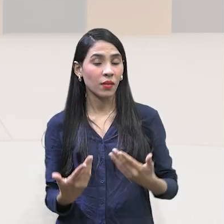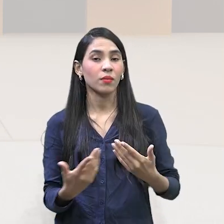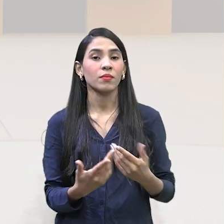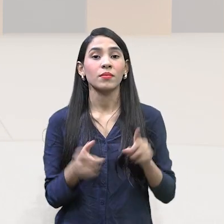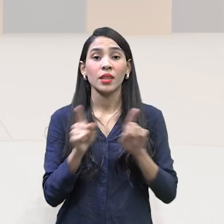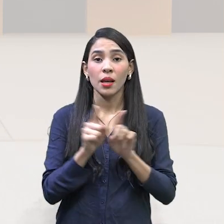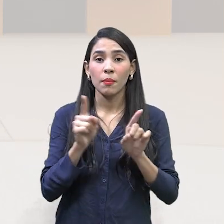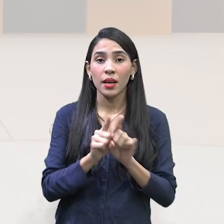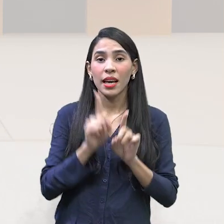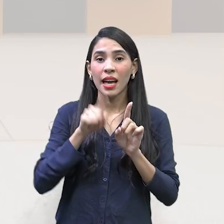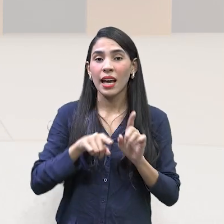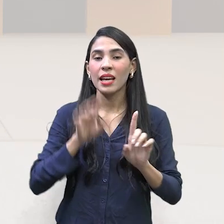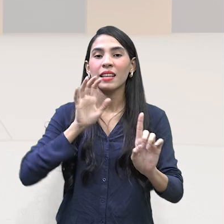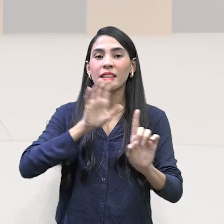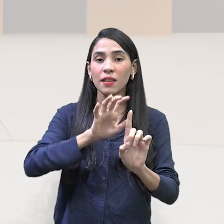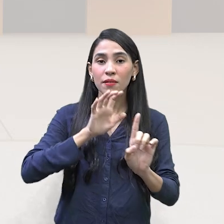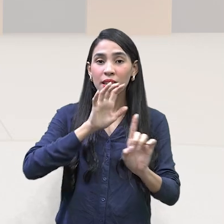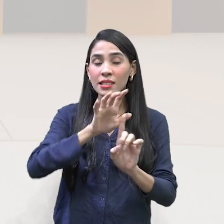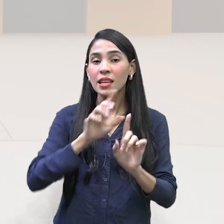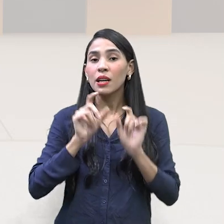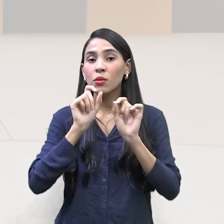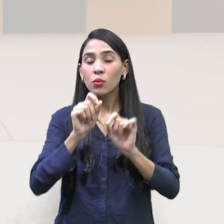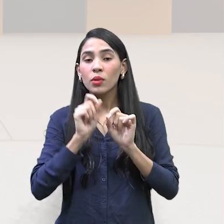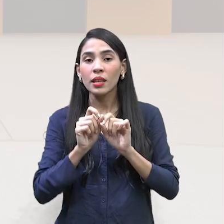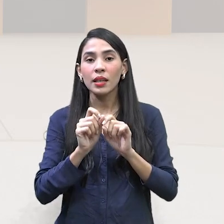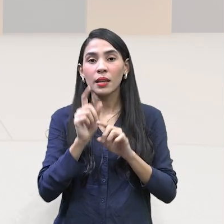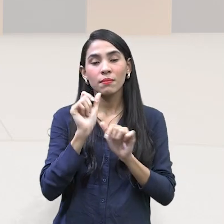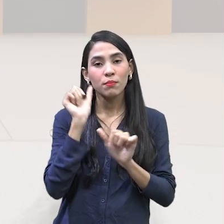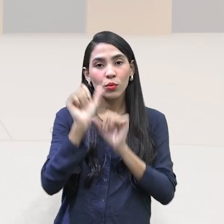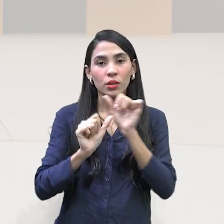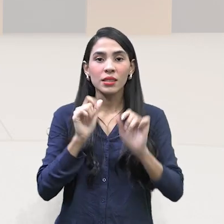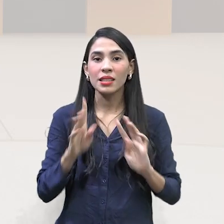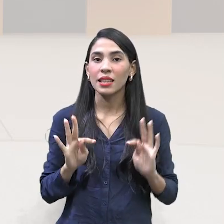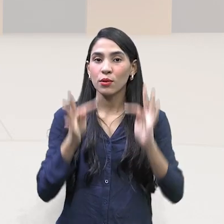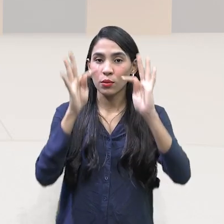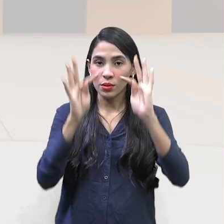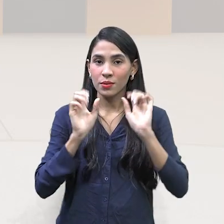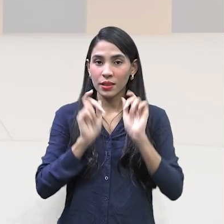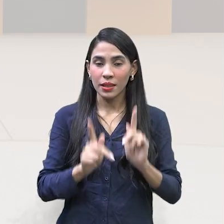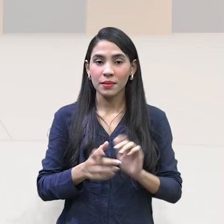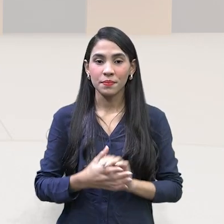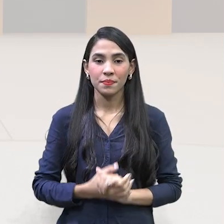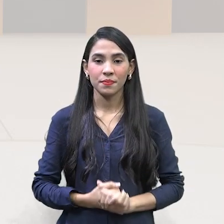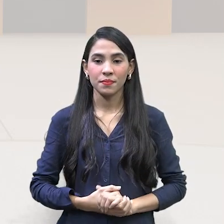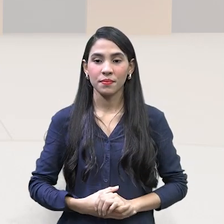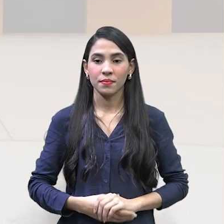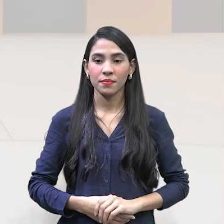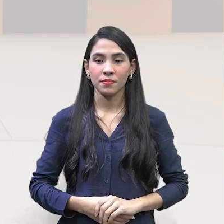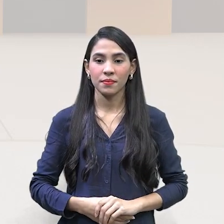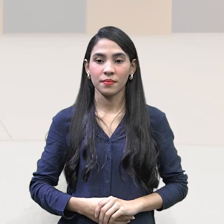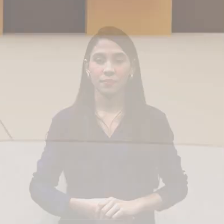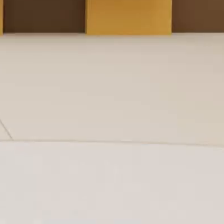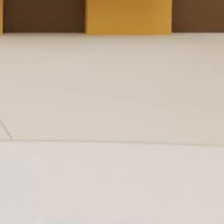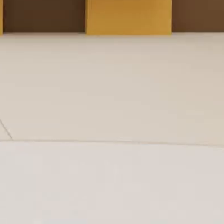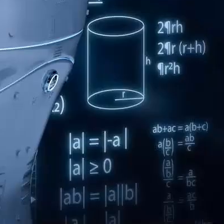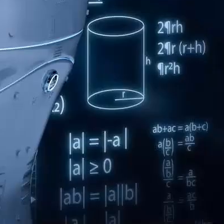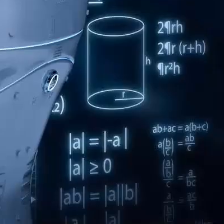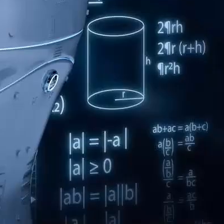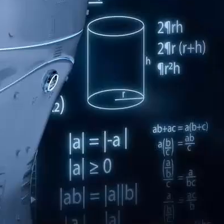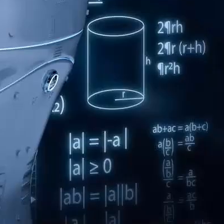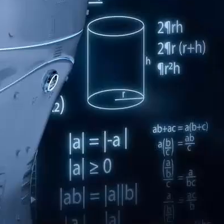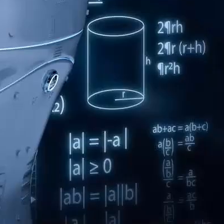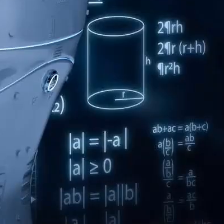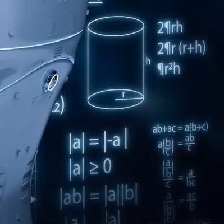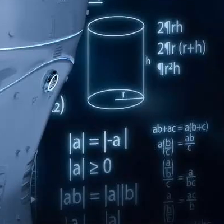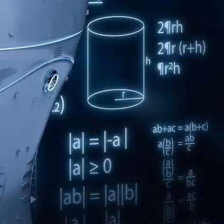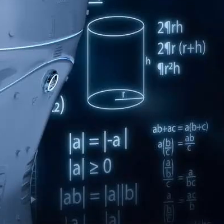isso, pessoal, é tudo influenciado pela automação, certo? E aí, pessoal, acompanhe, vamos trazer aqui para vocês